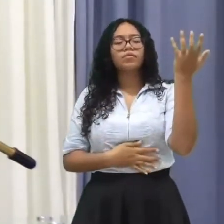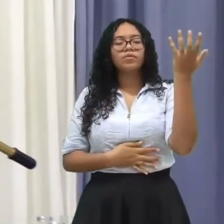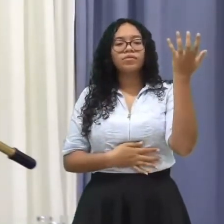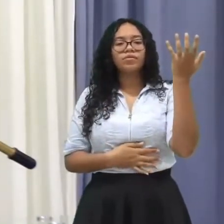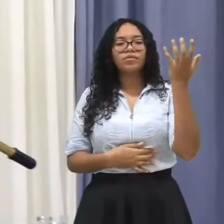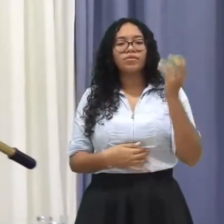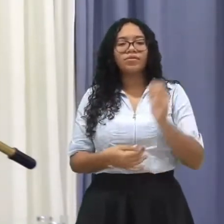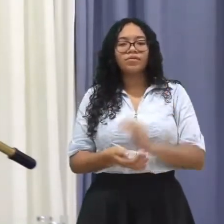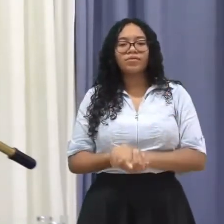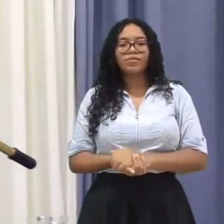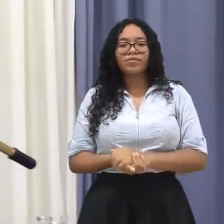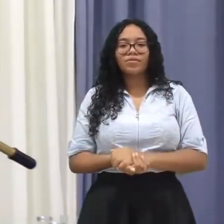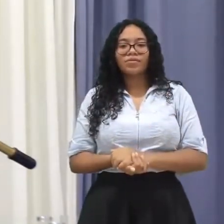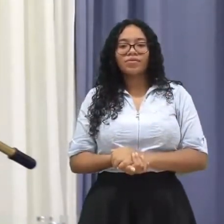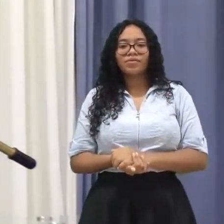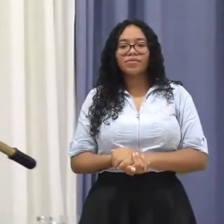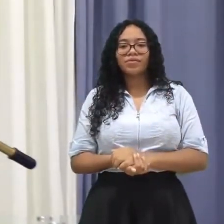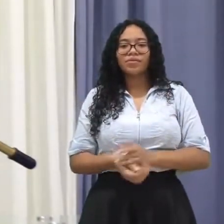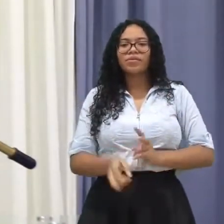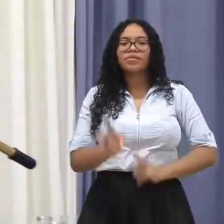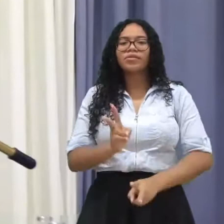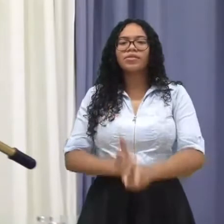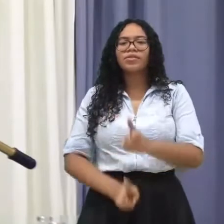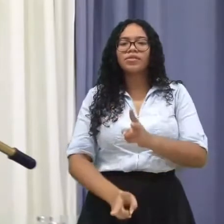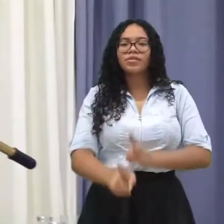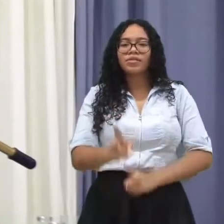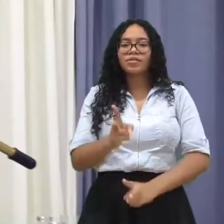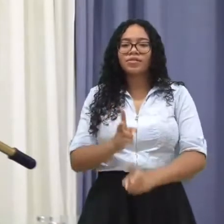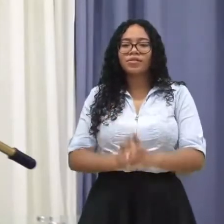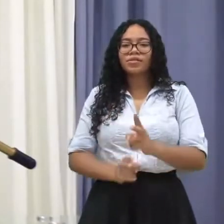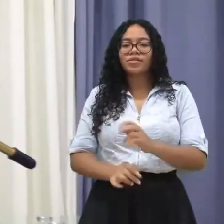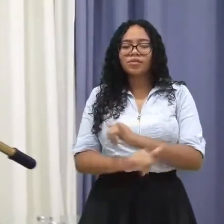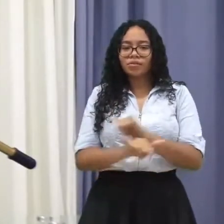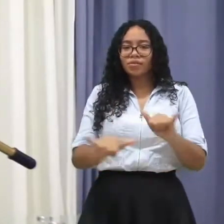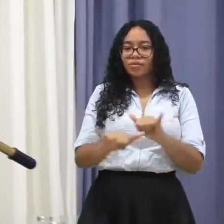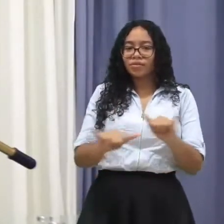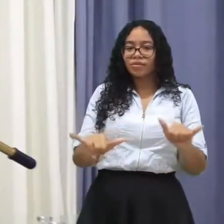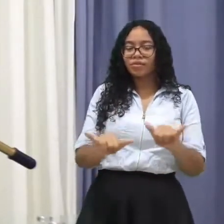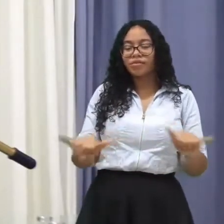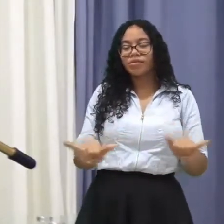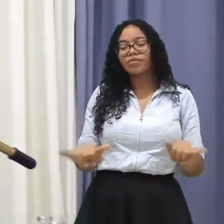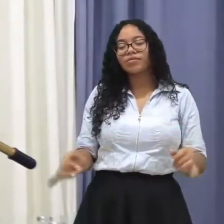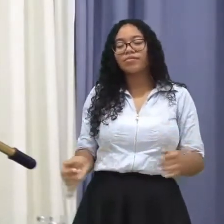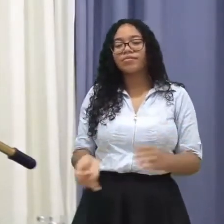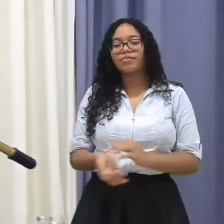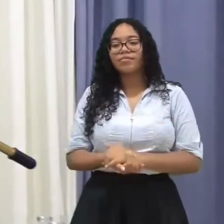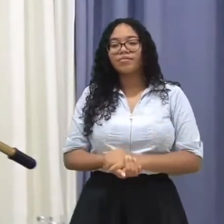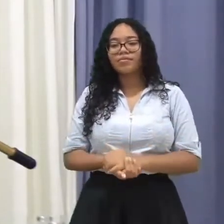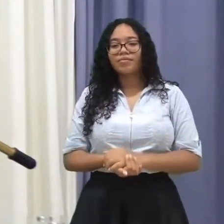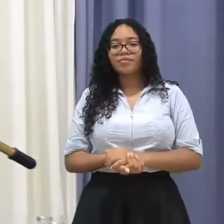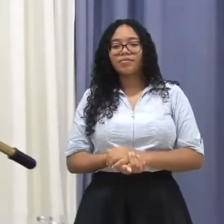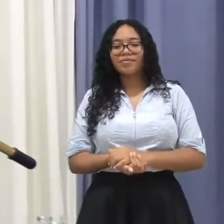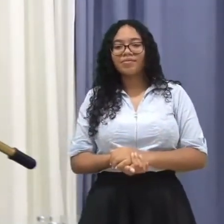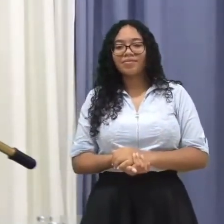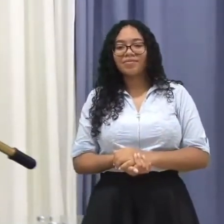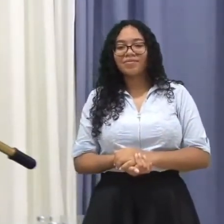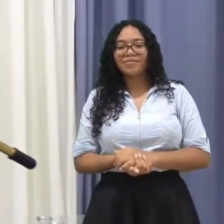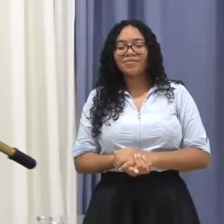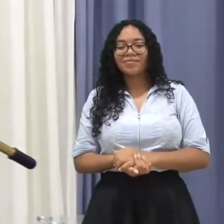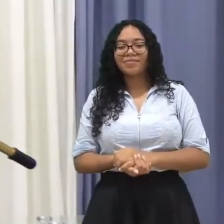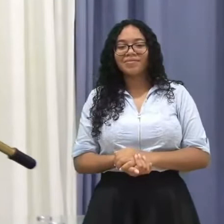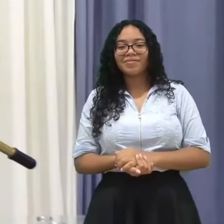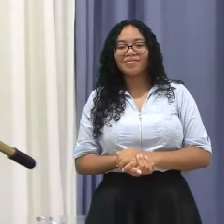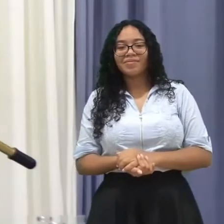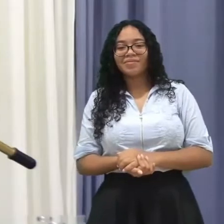sempre pairando acima de alguém, constantemente prestes a vir sobre ou